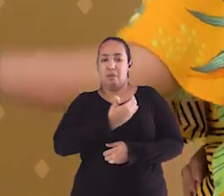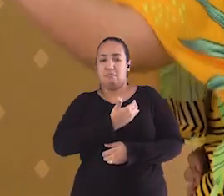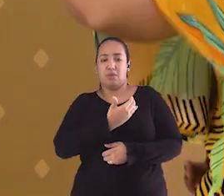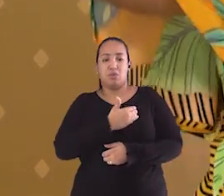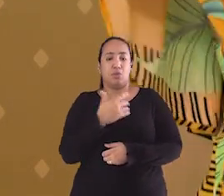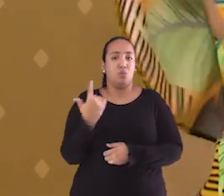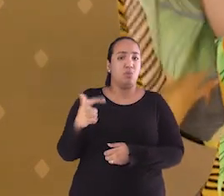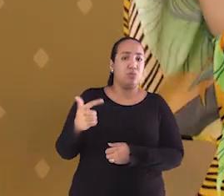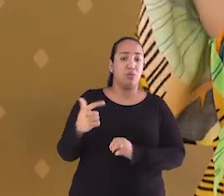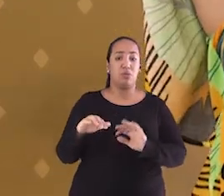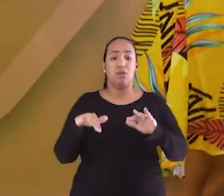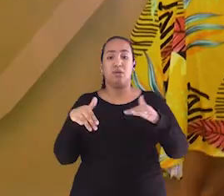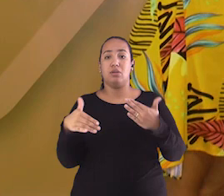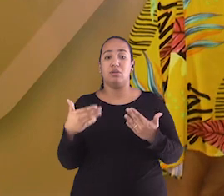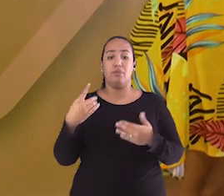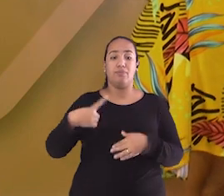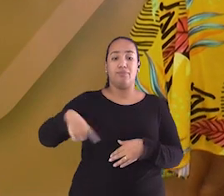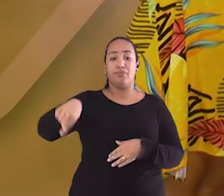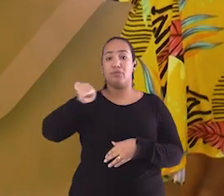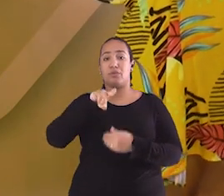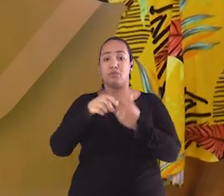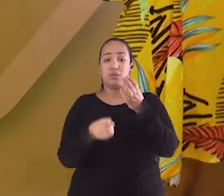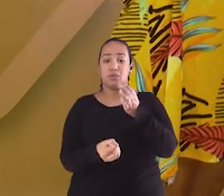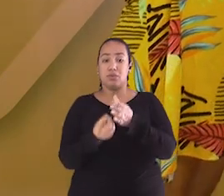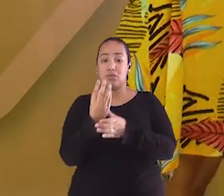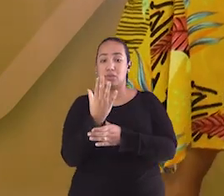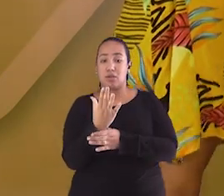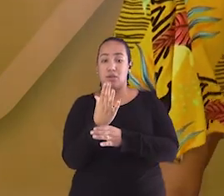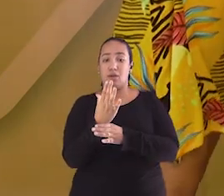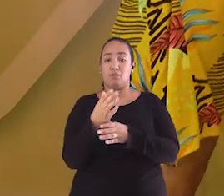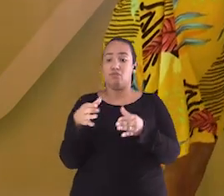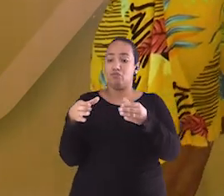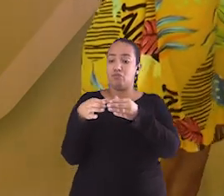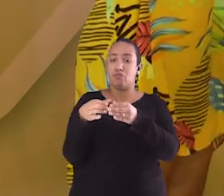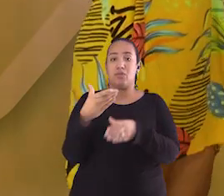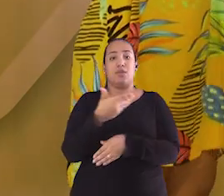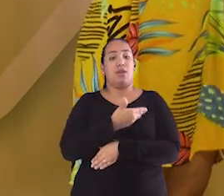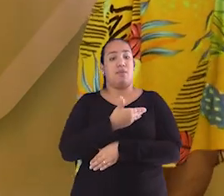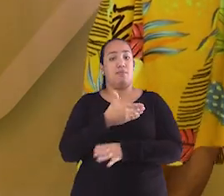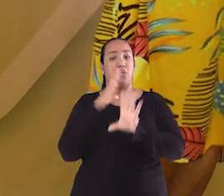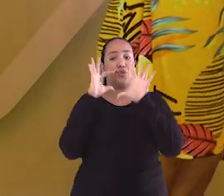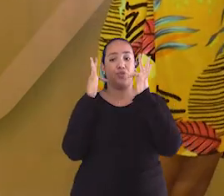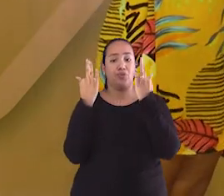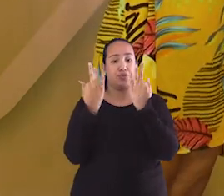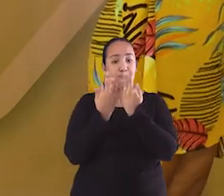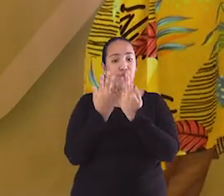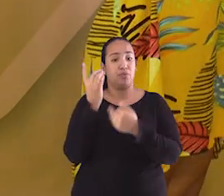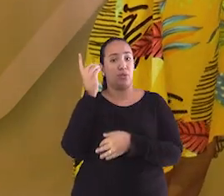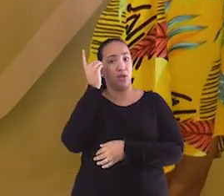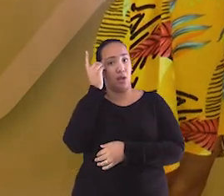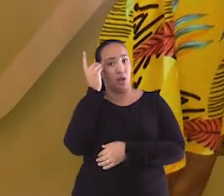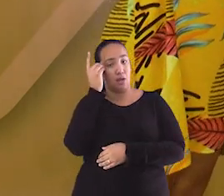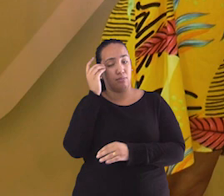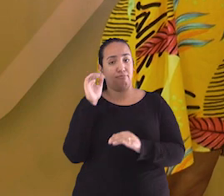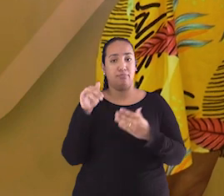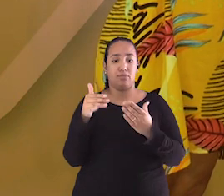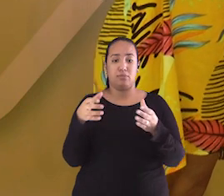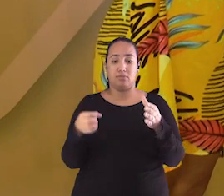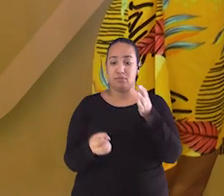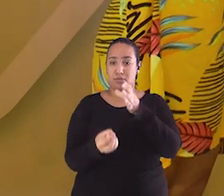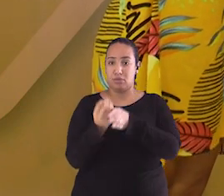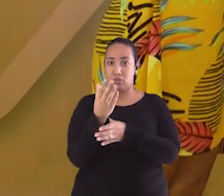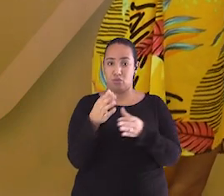Então, nós criamos uma rede de amigos, de familiares de pessoas com síndrome de Down. e criamos um grupo de